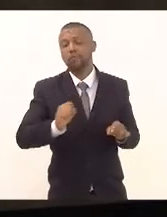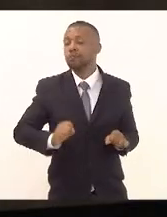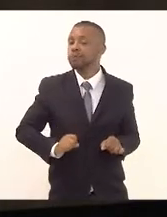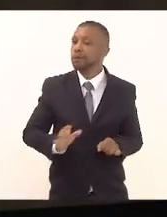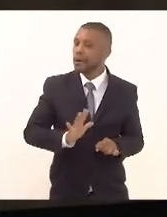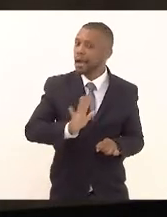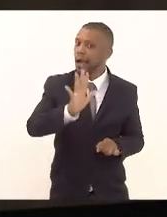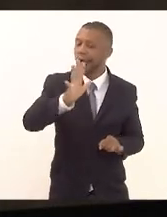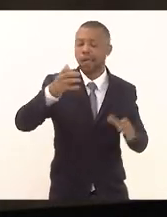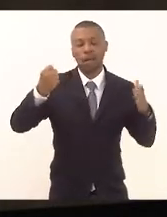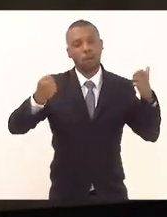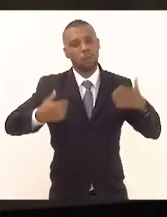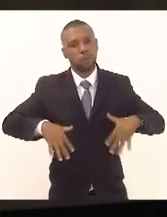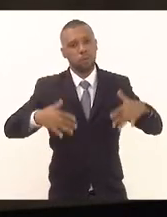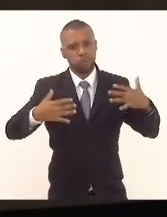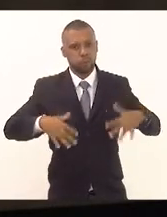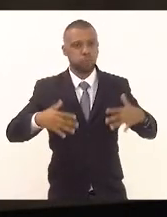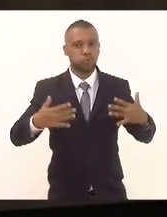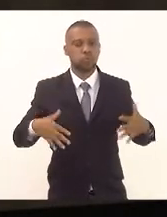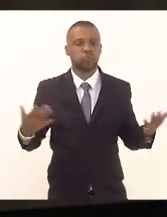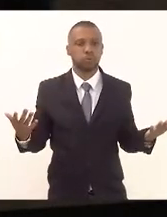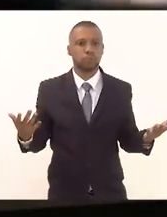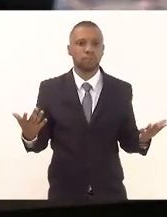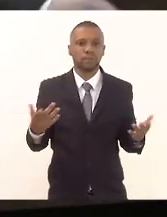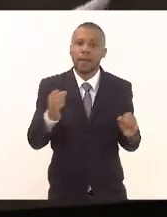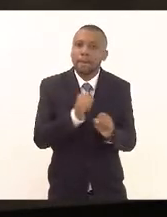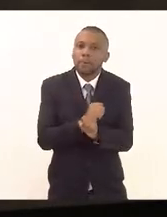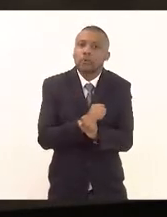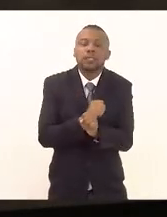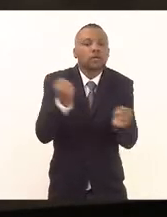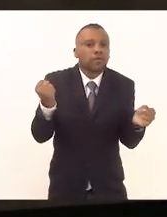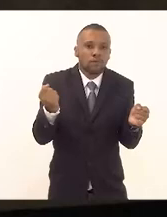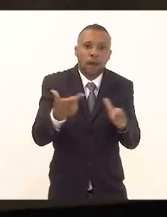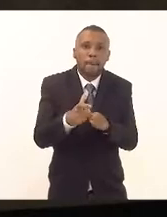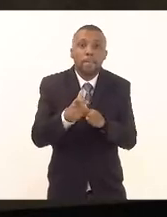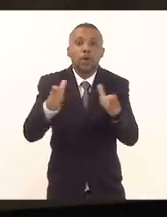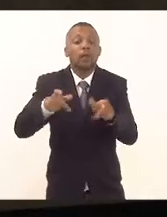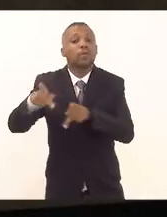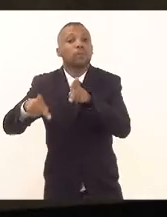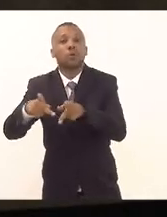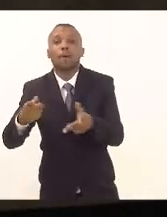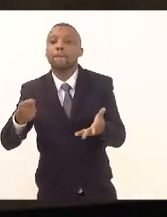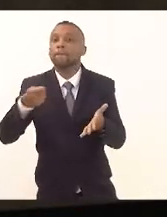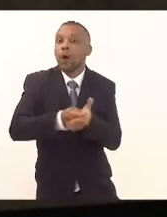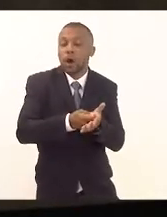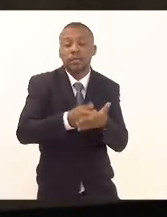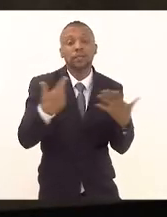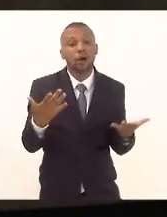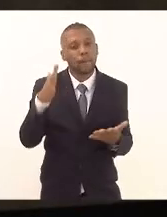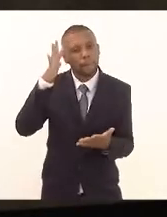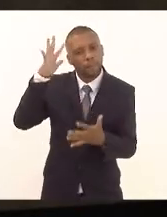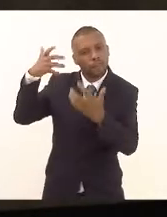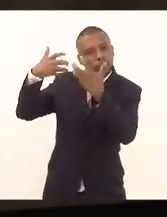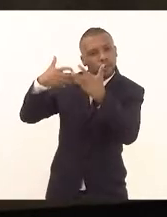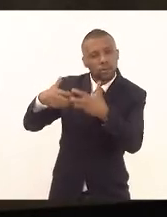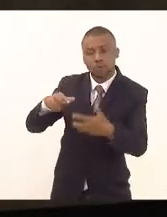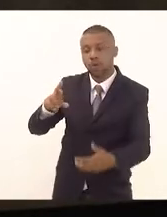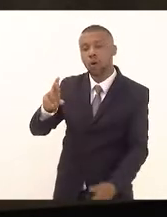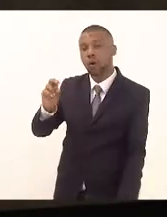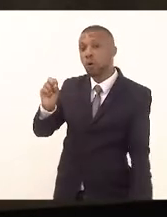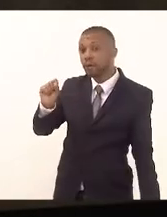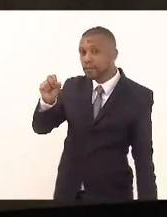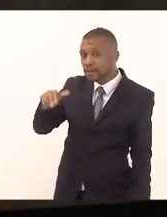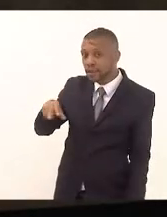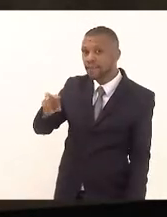absolutamente estratosféricas e inalcançáveis para a maioria da população. Então, a provocação do Rosenberg é muito importante. Claro que é